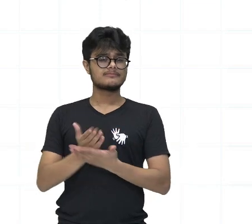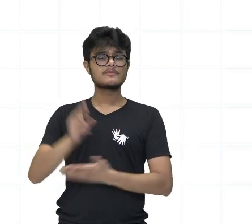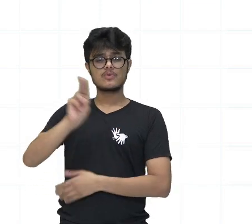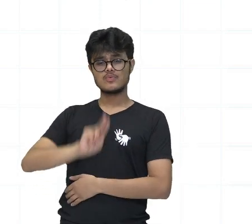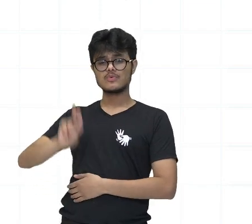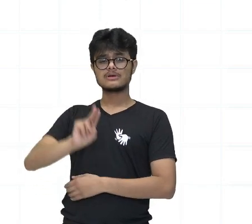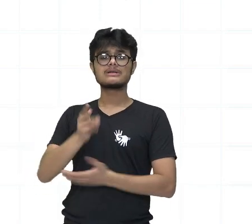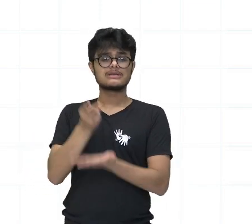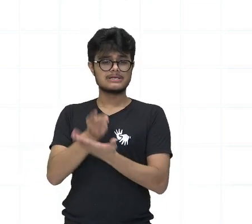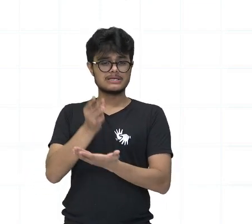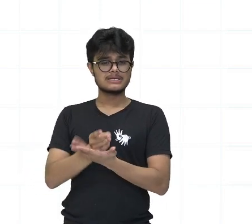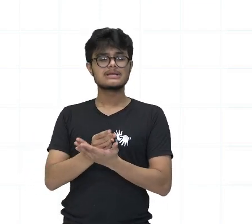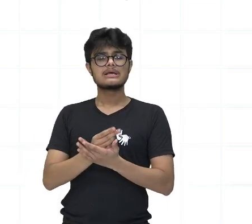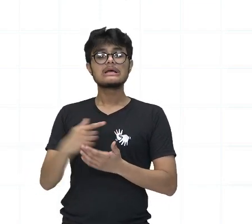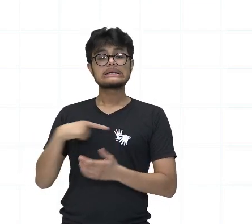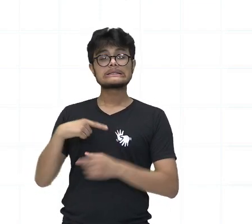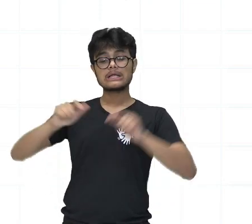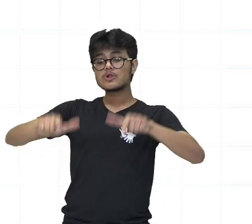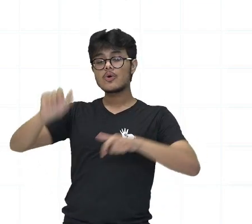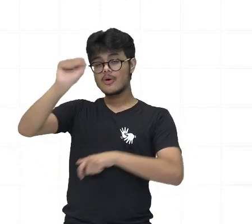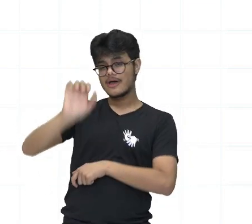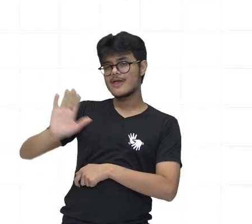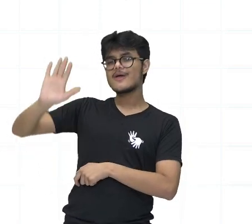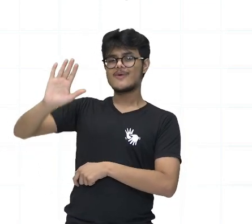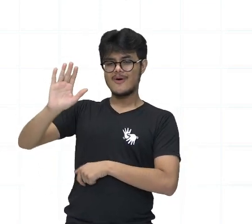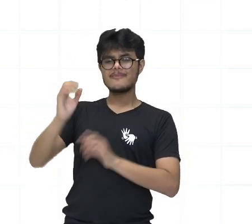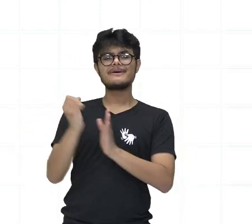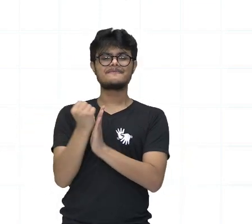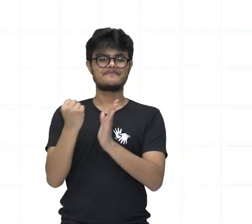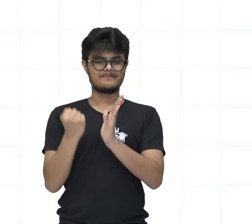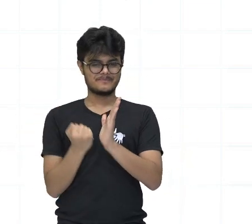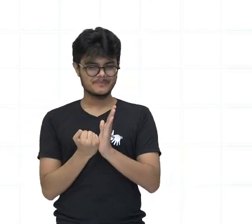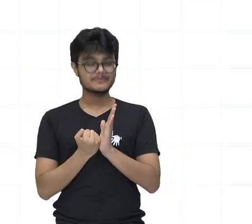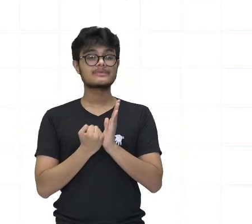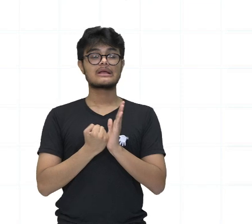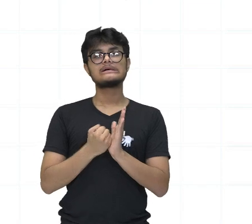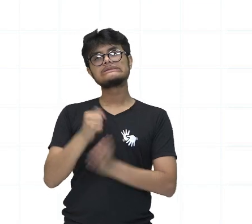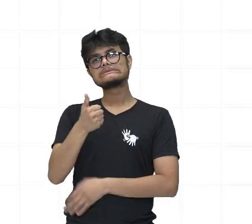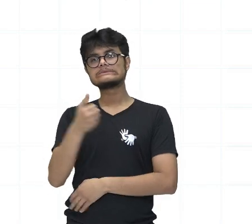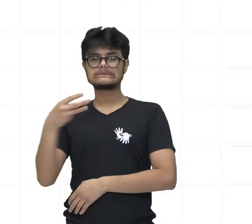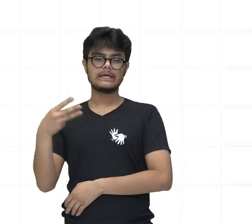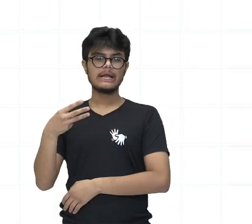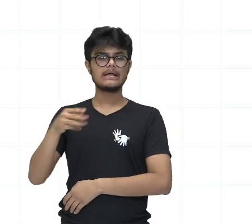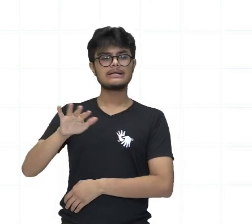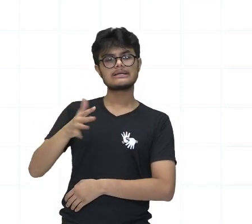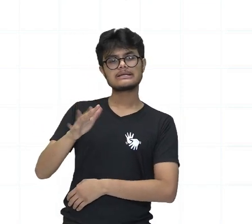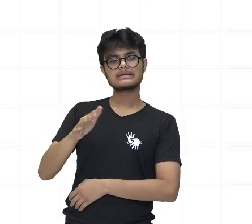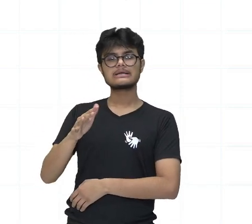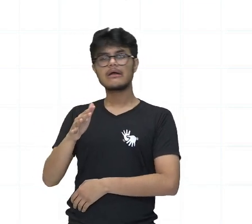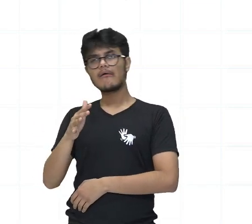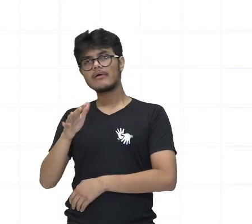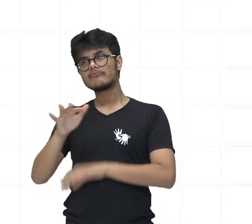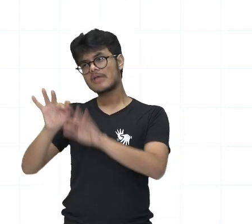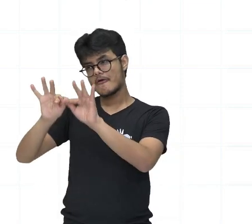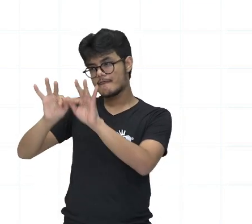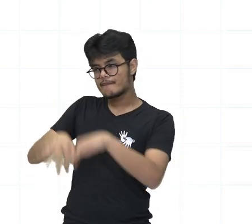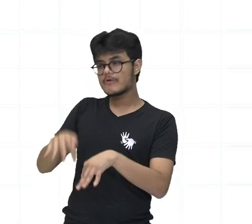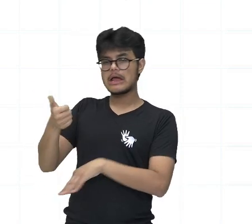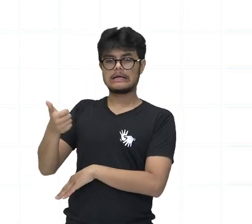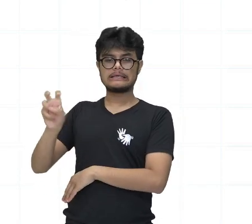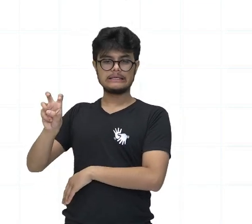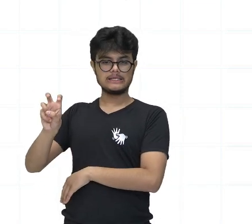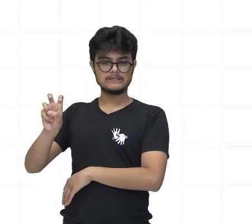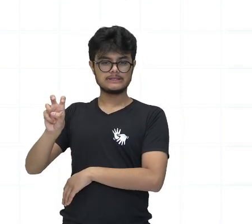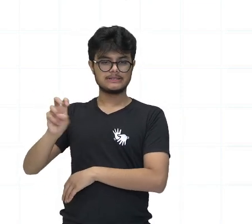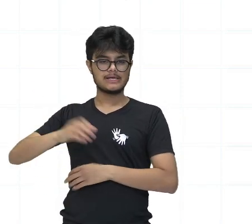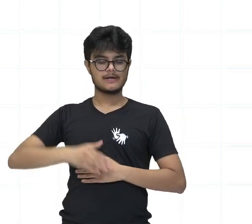utilizada pelos artistas, sobretudo na Europa, entre o século XIII e finais do século